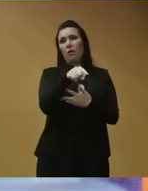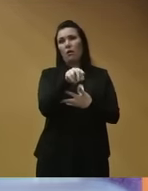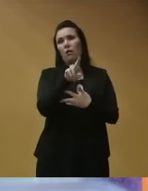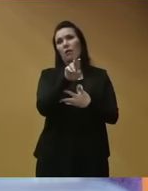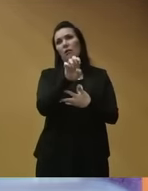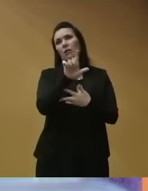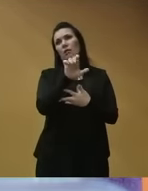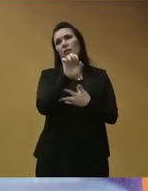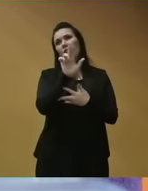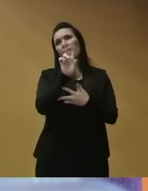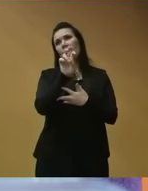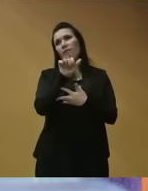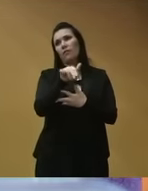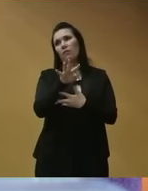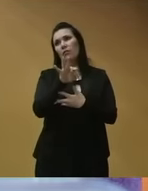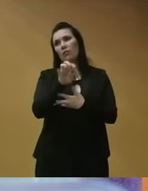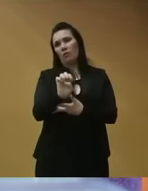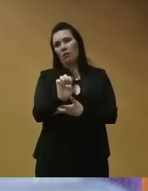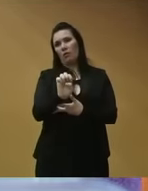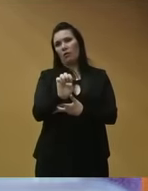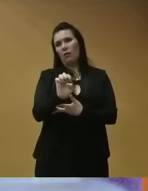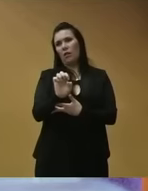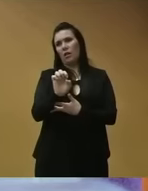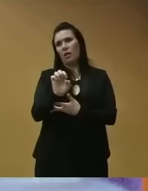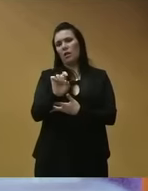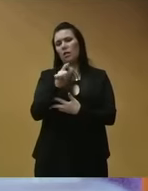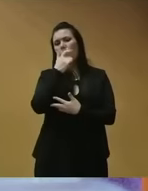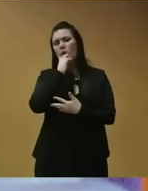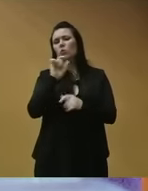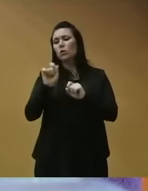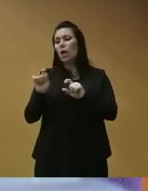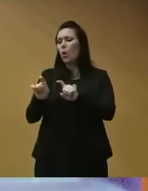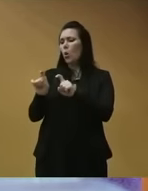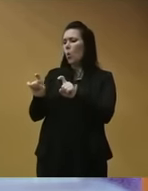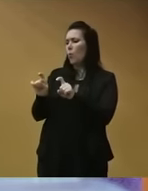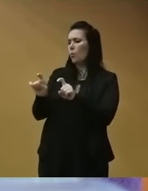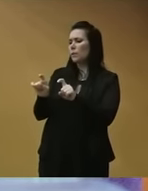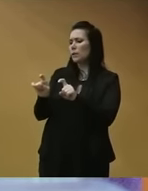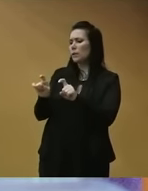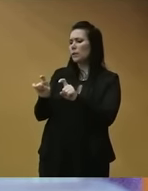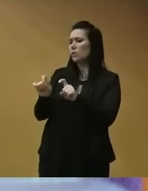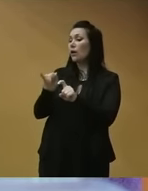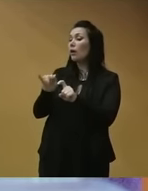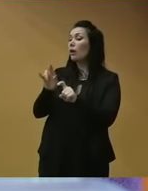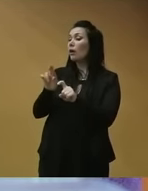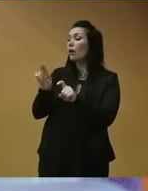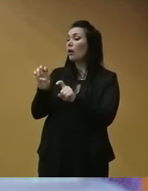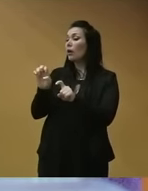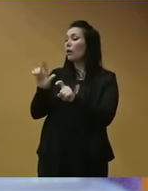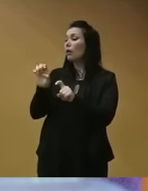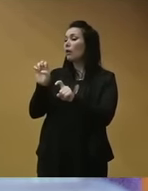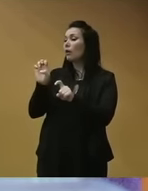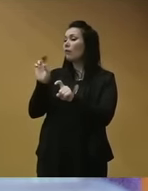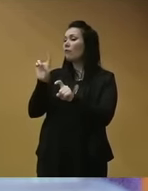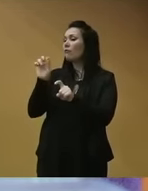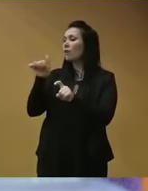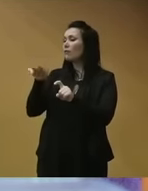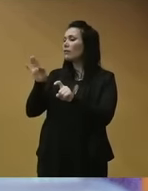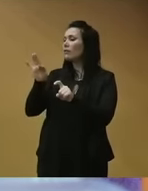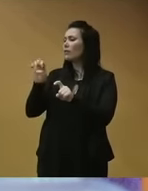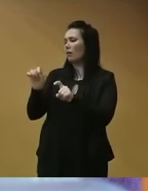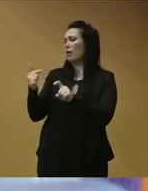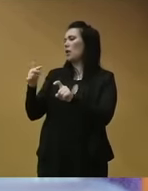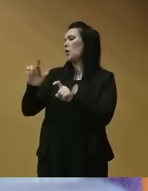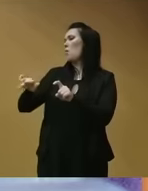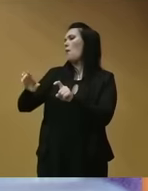considera computação ou matemática irrelevantes, pois ninguém pensa nelas separadas das aplicações. Para que serve um